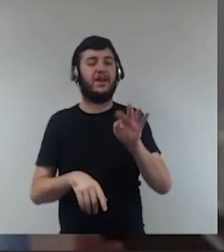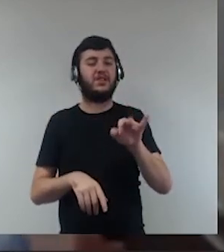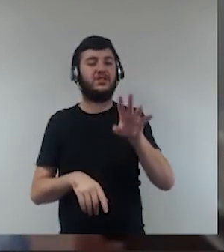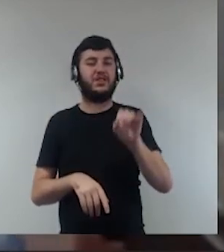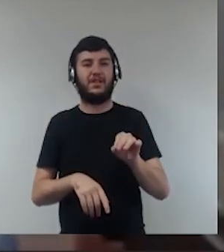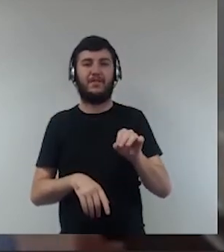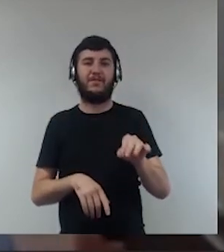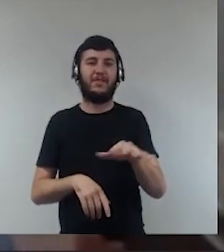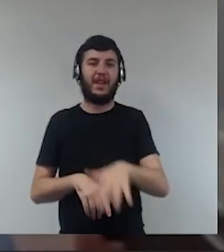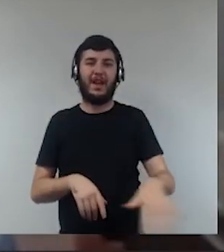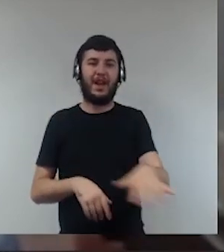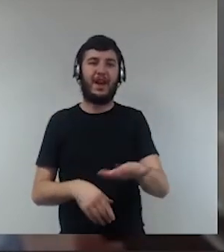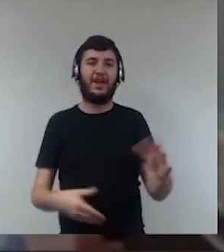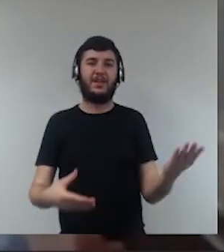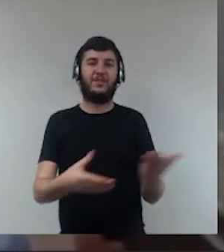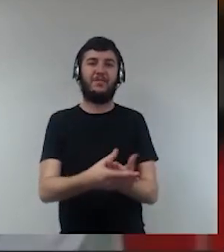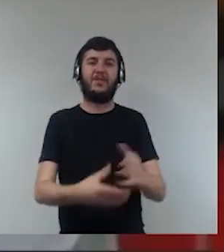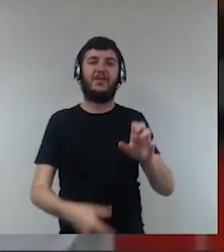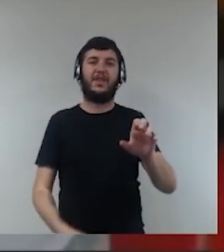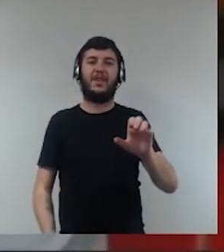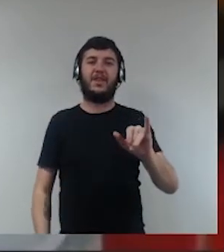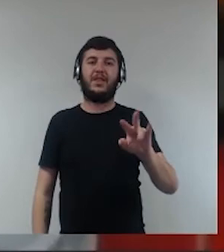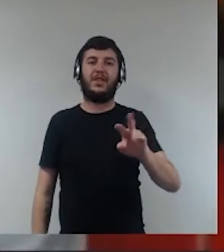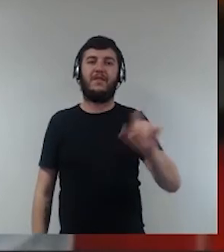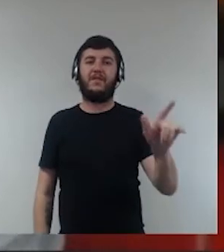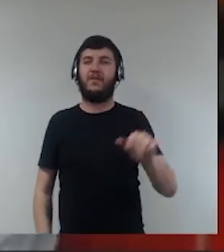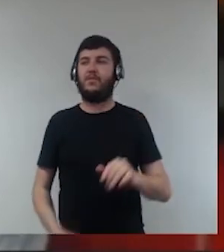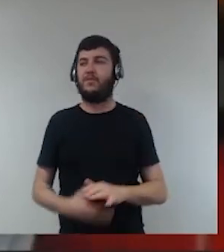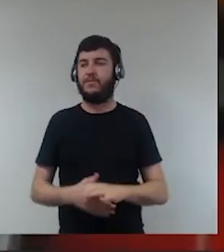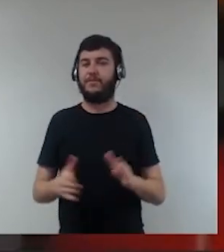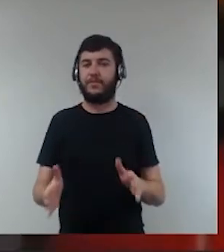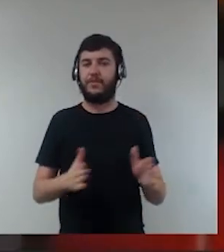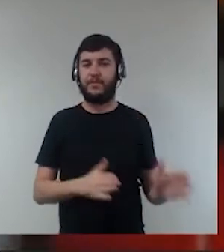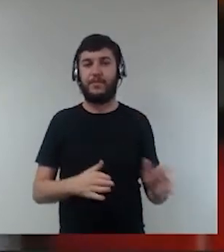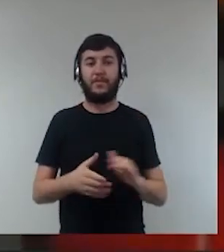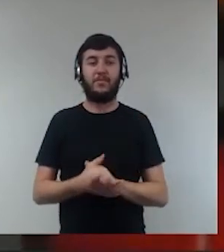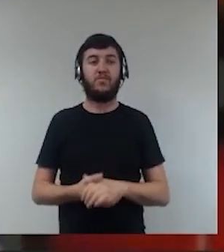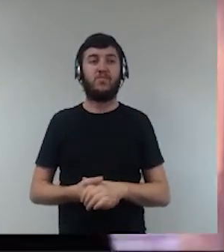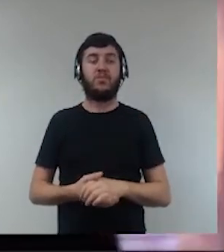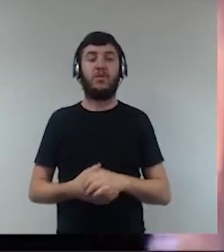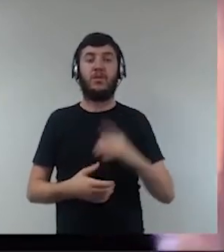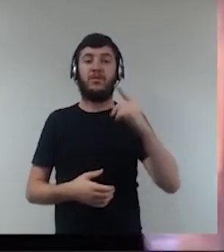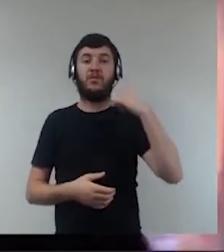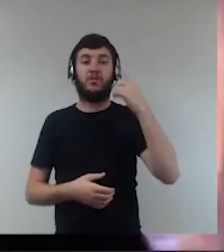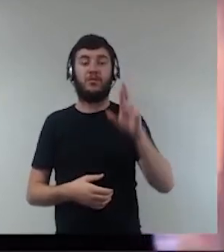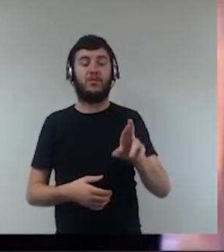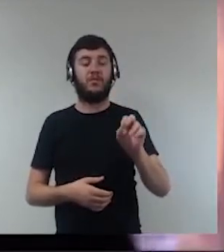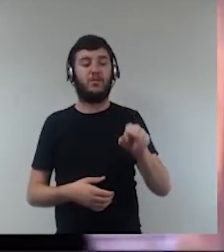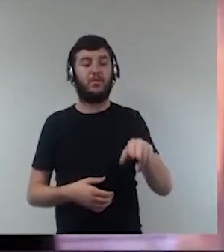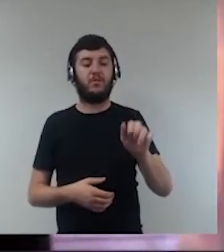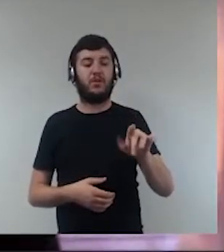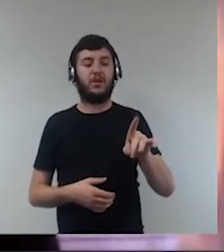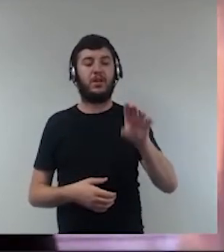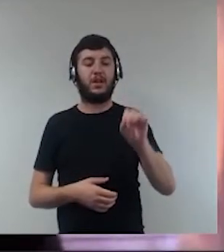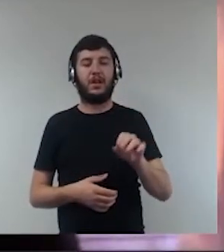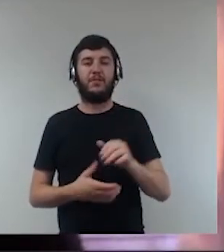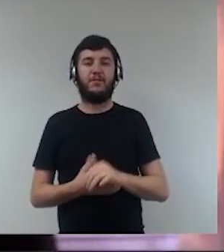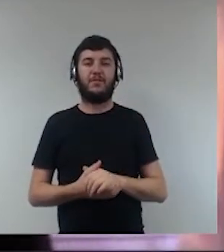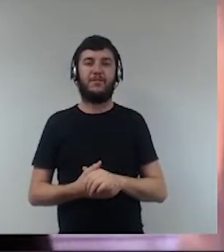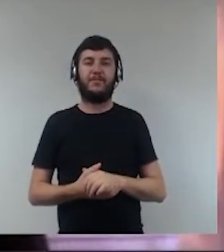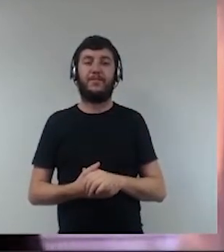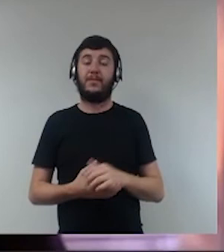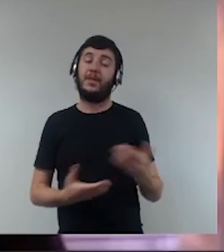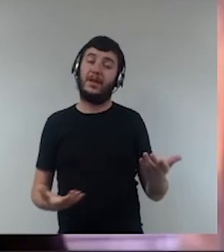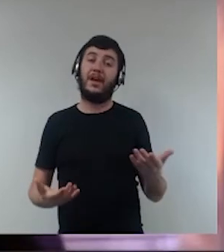Muito obrigada. Ronaldo, temos mais alguns minutos. Ótimo, isso me permite renovar, reiterar